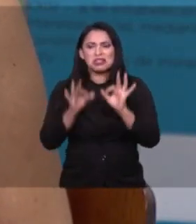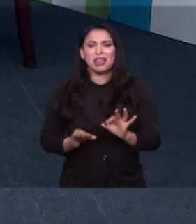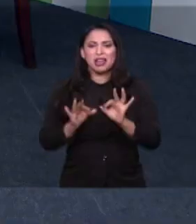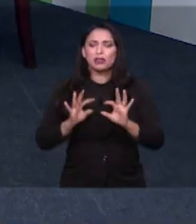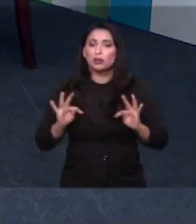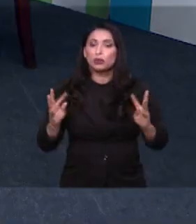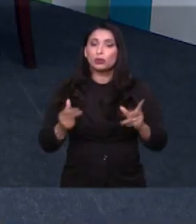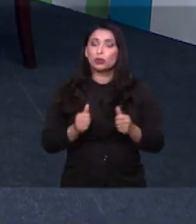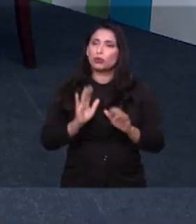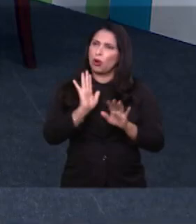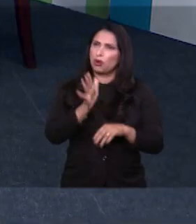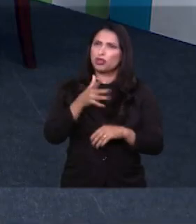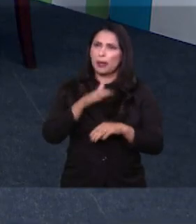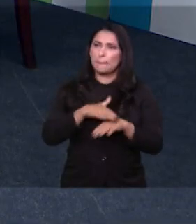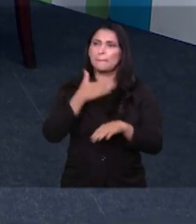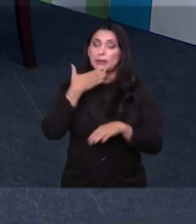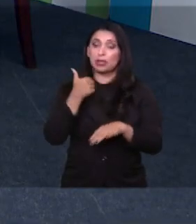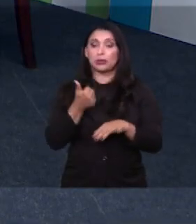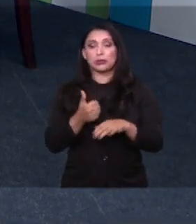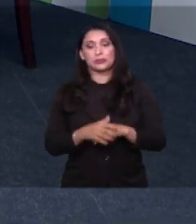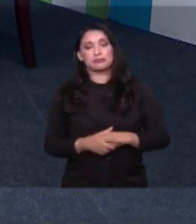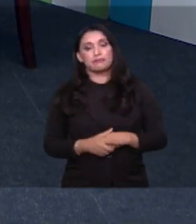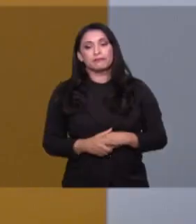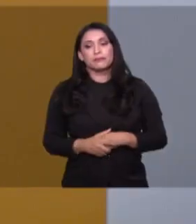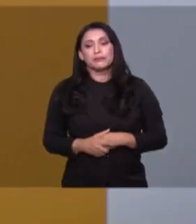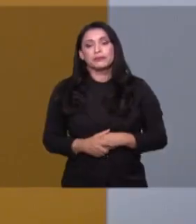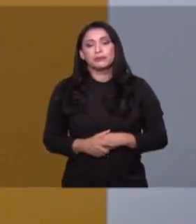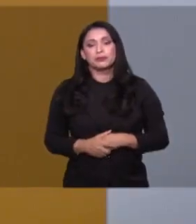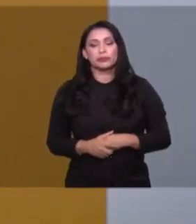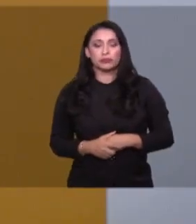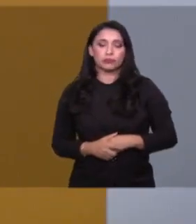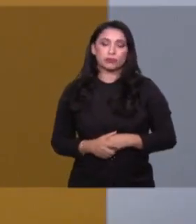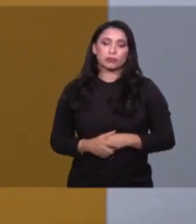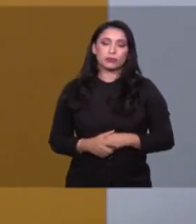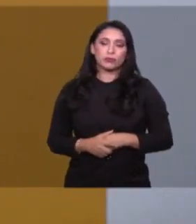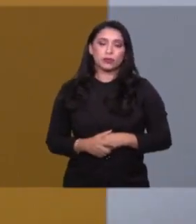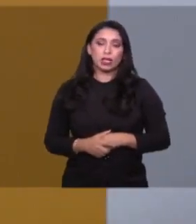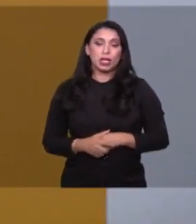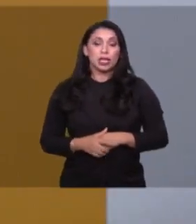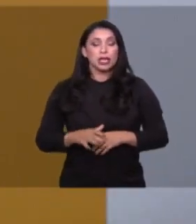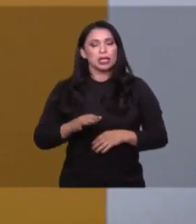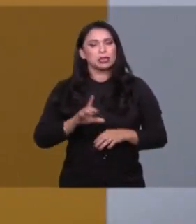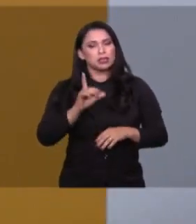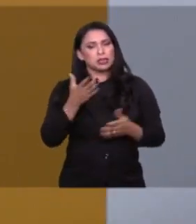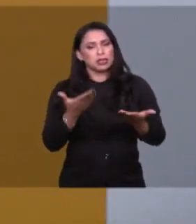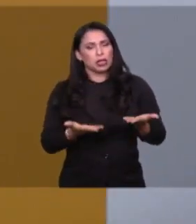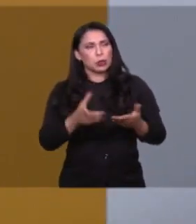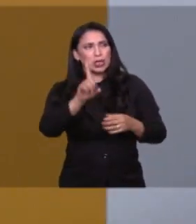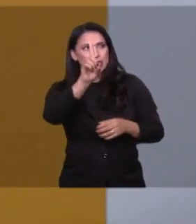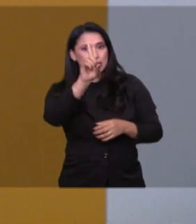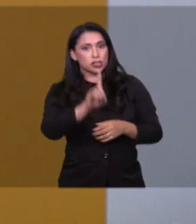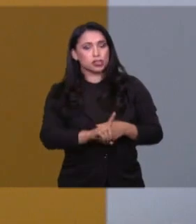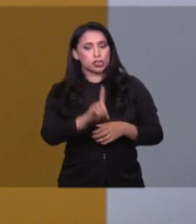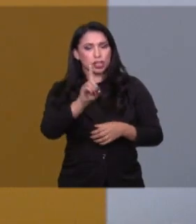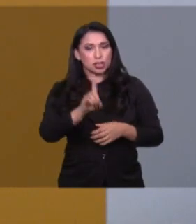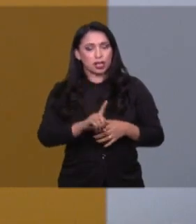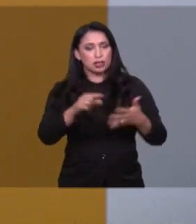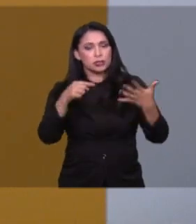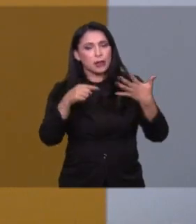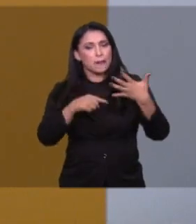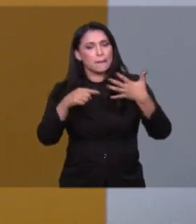já melhorou? Então, esses direitos que estão elencados